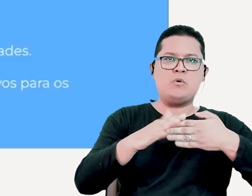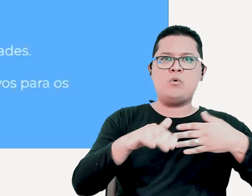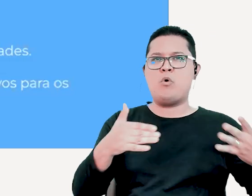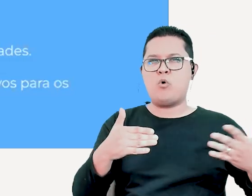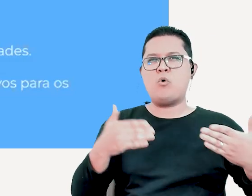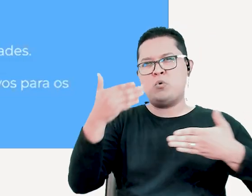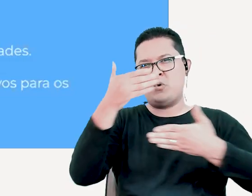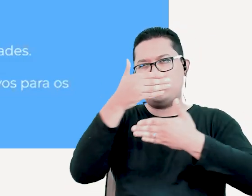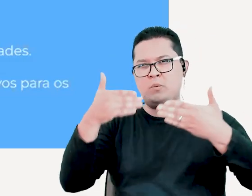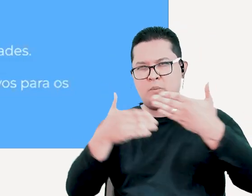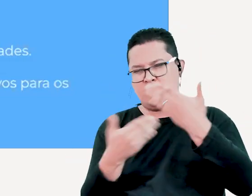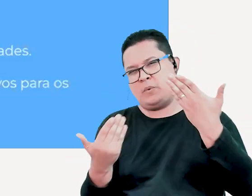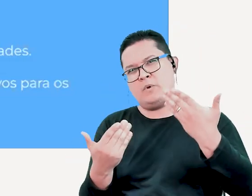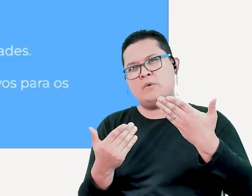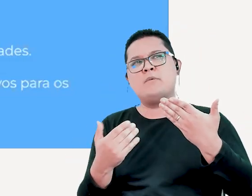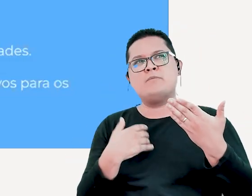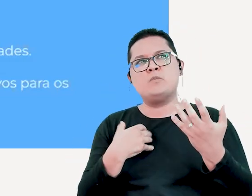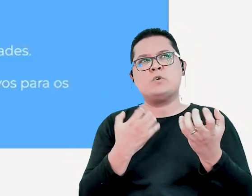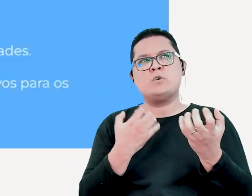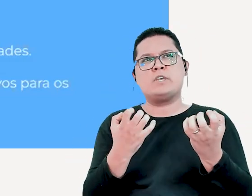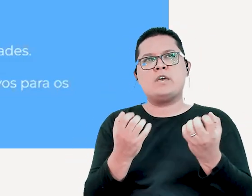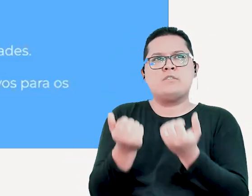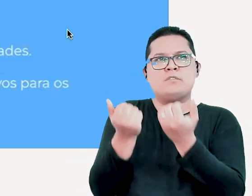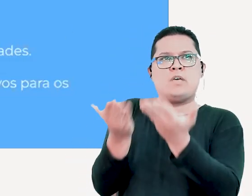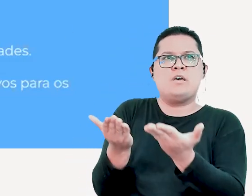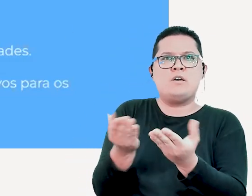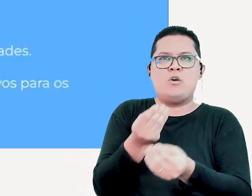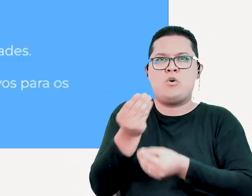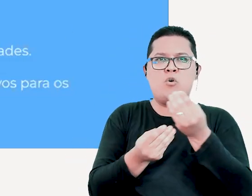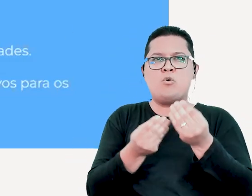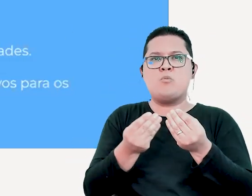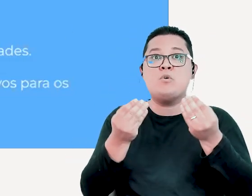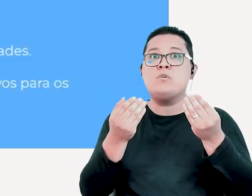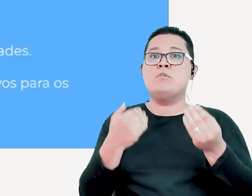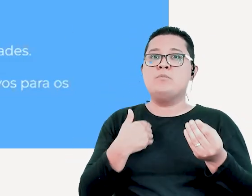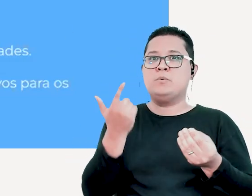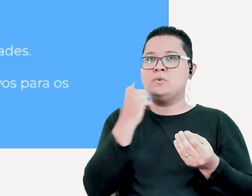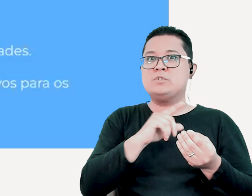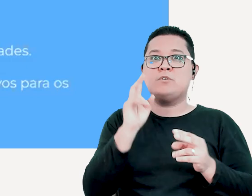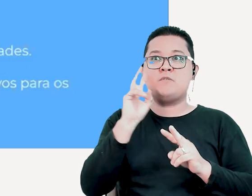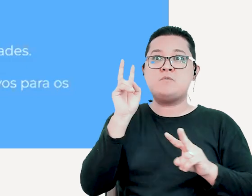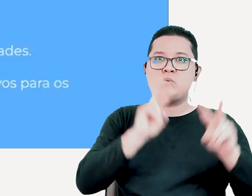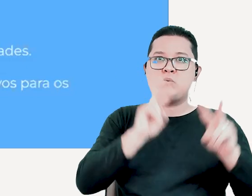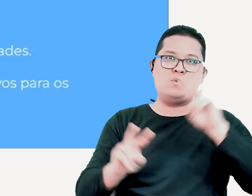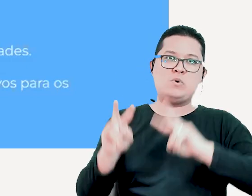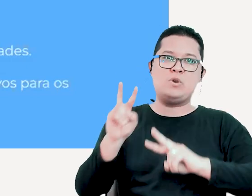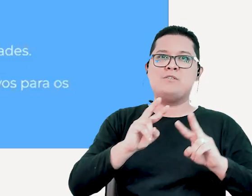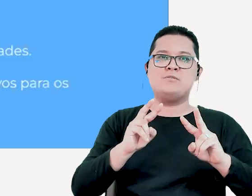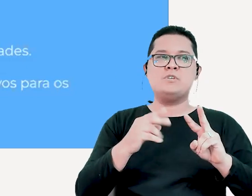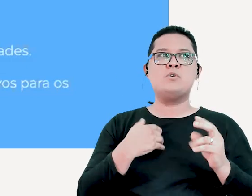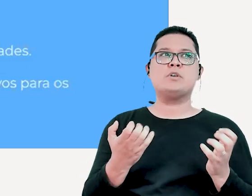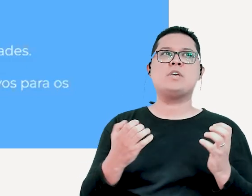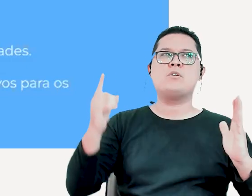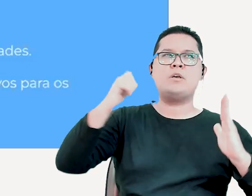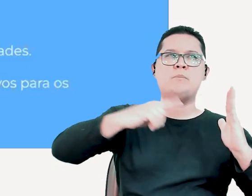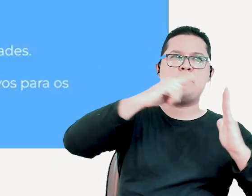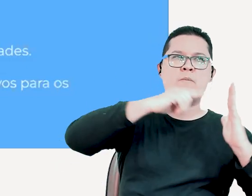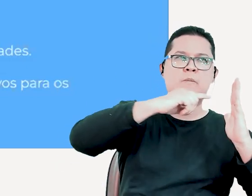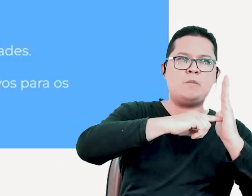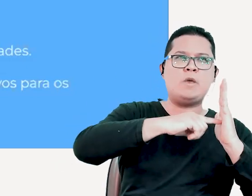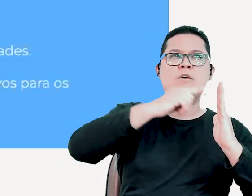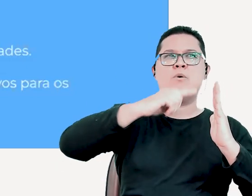quer de entregável e de que você quer como métrica, né? Até para você desenvolver aí os seus objetivos do